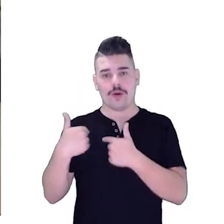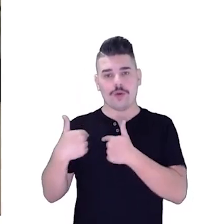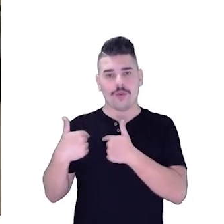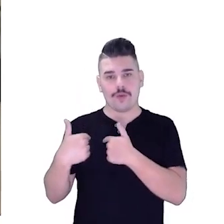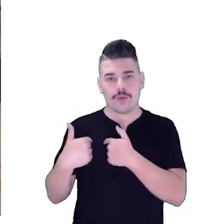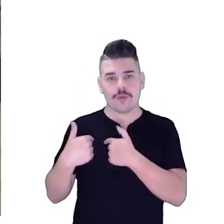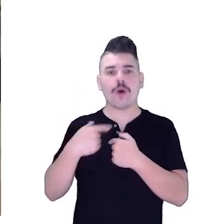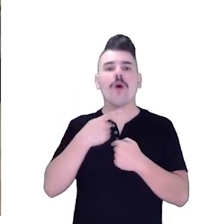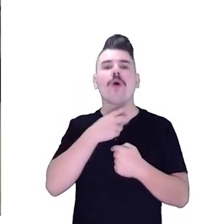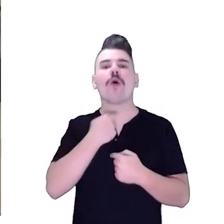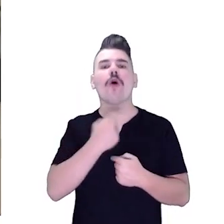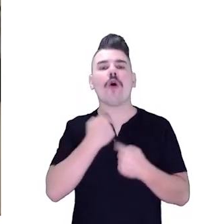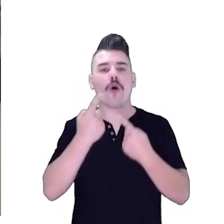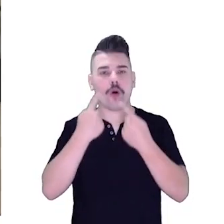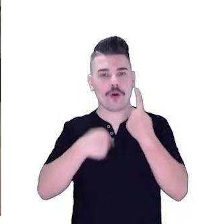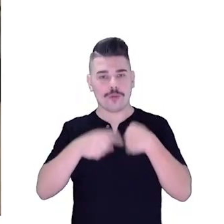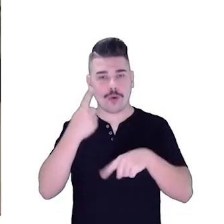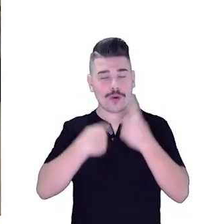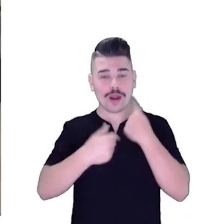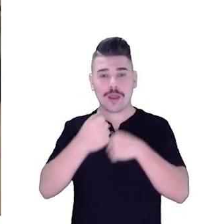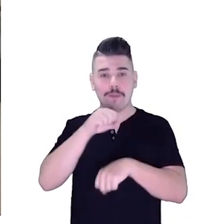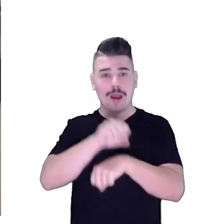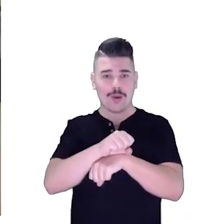e, enfim,